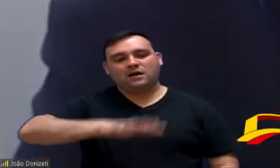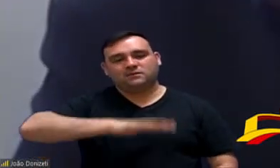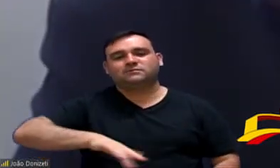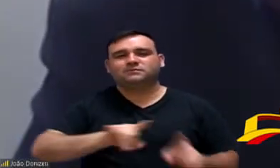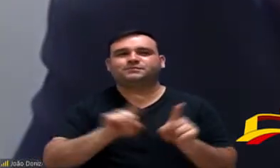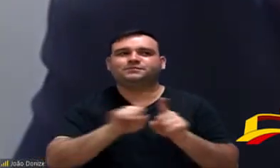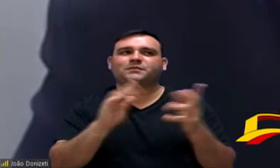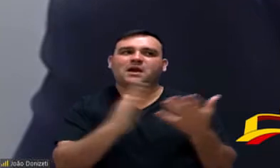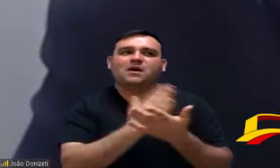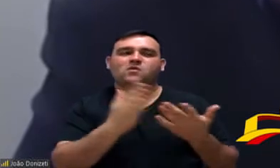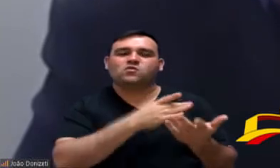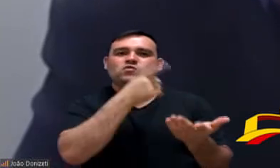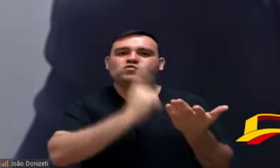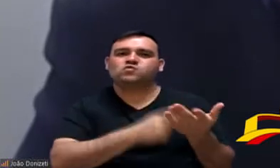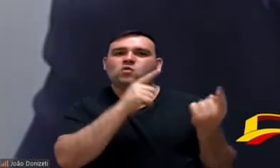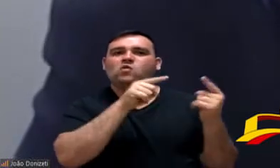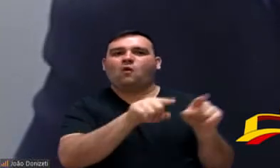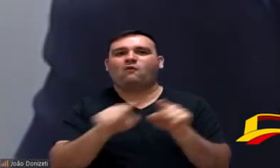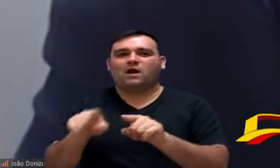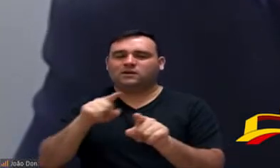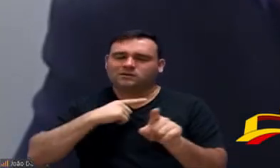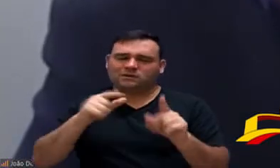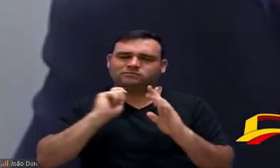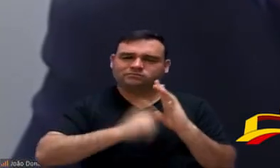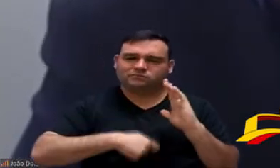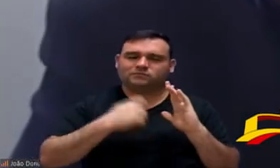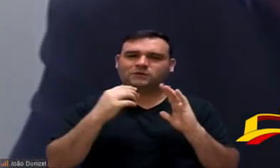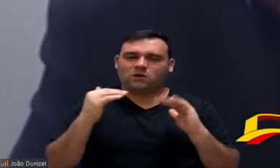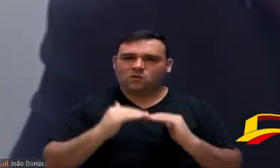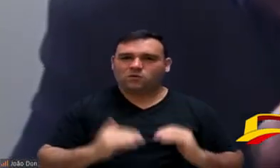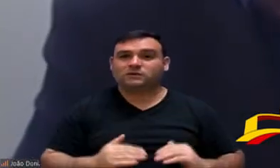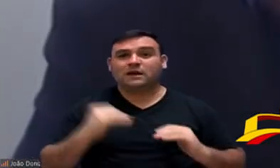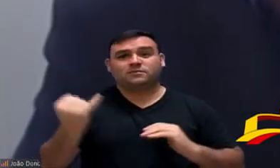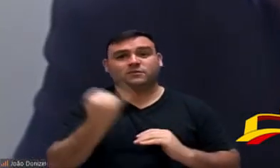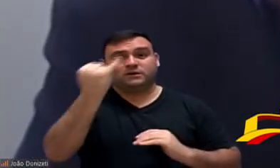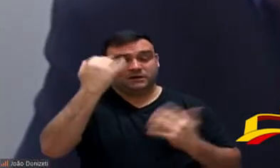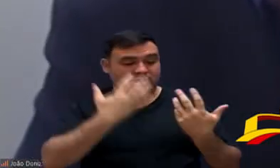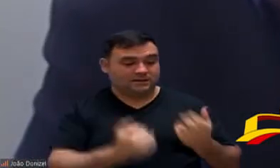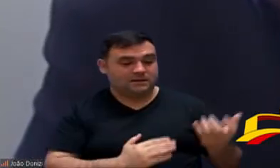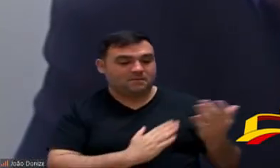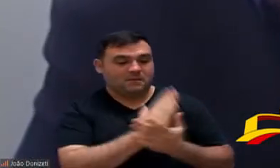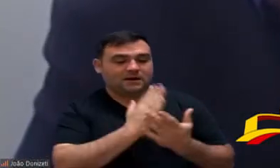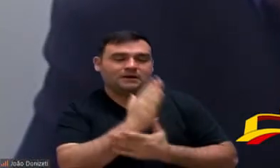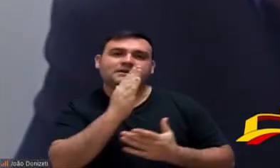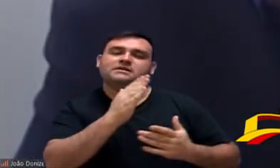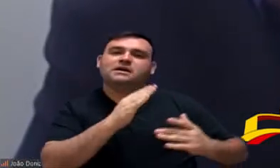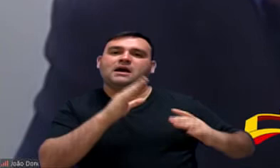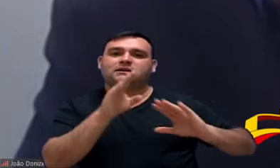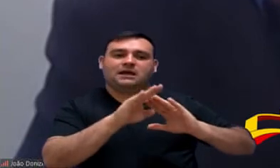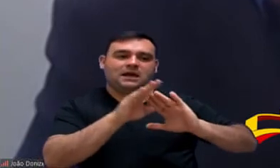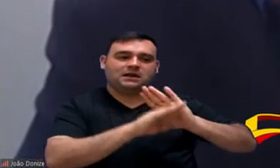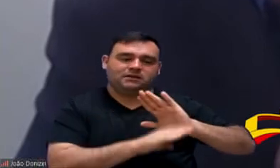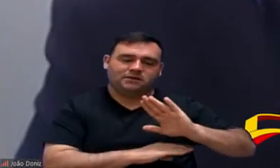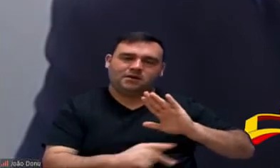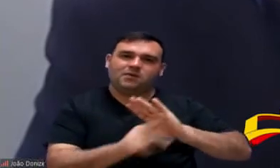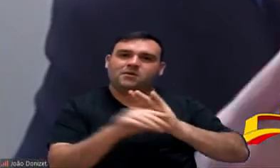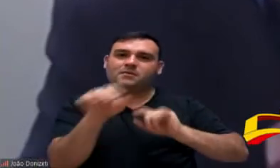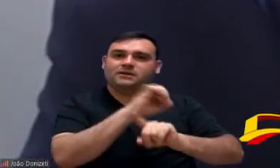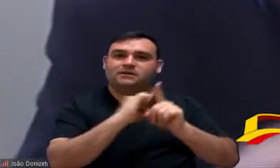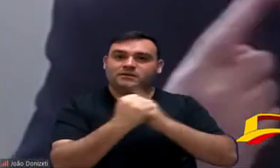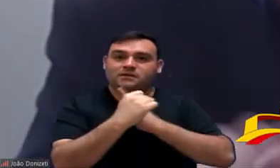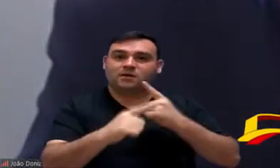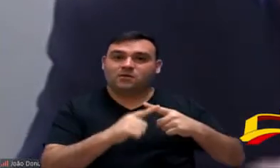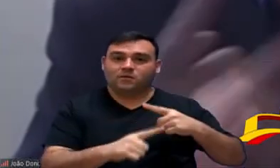alguns convênios, etc., é de suma importância que nós possamos ter aprovado a política municipal de assistência social para que as